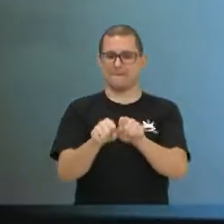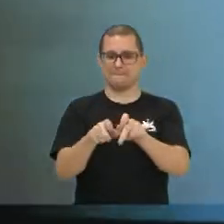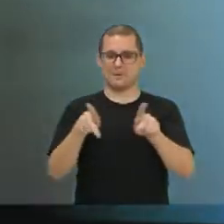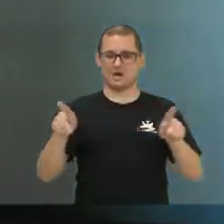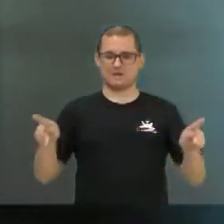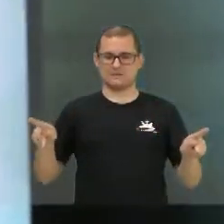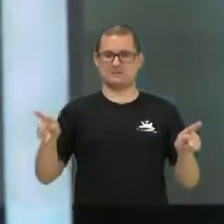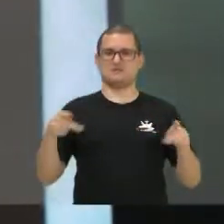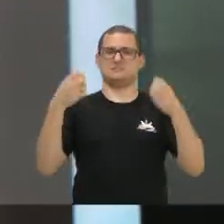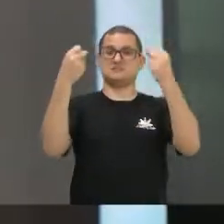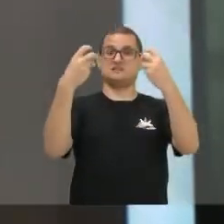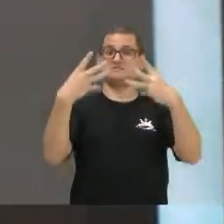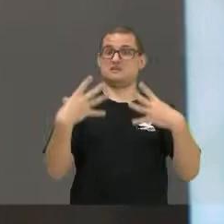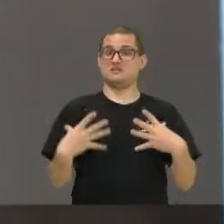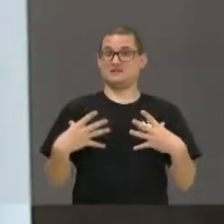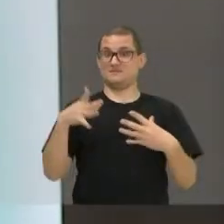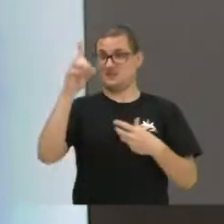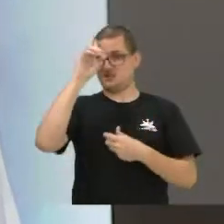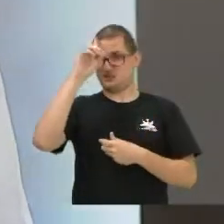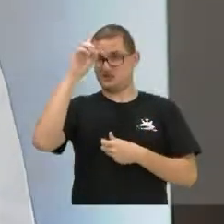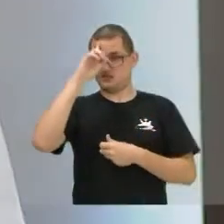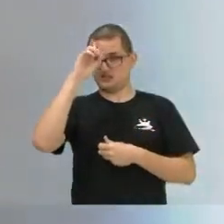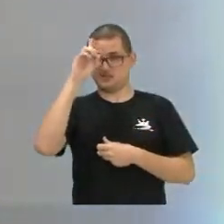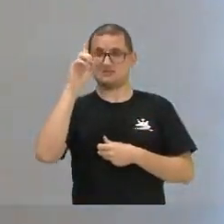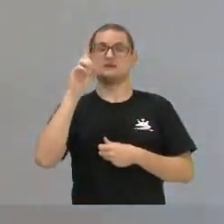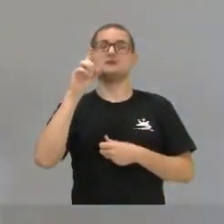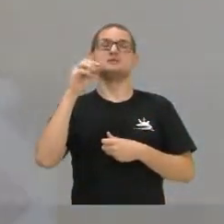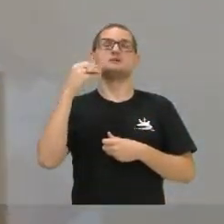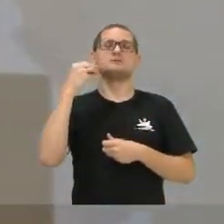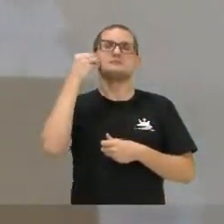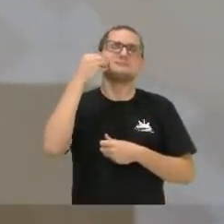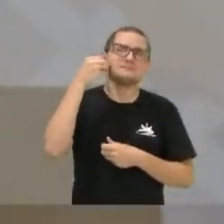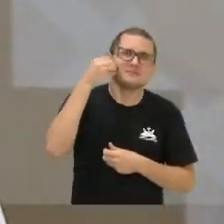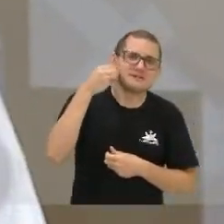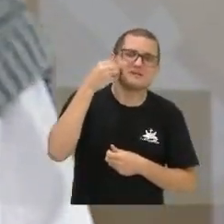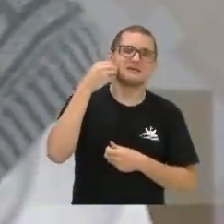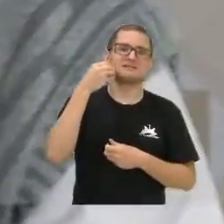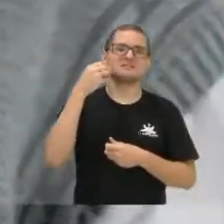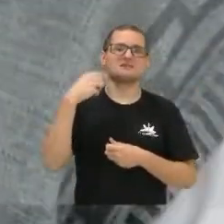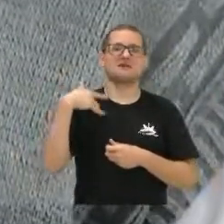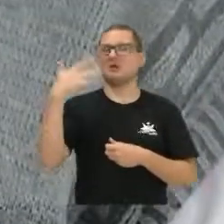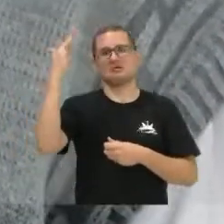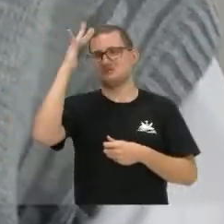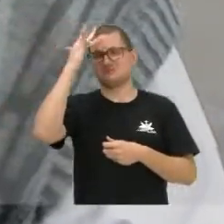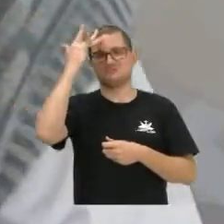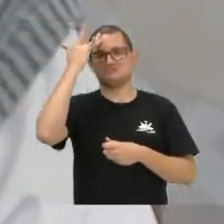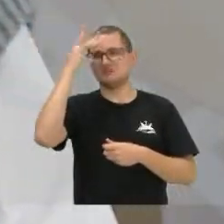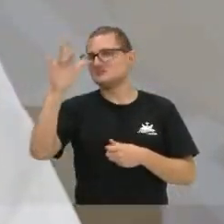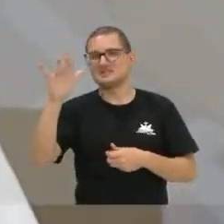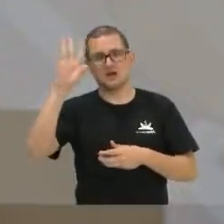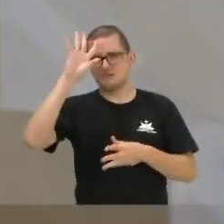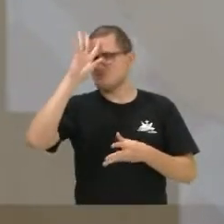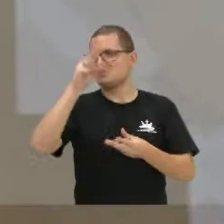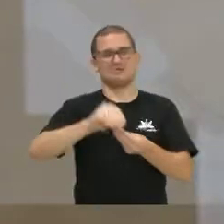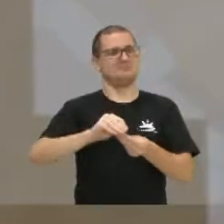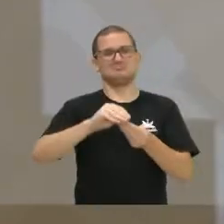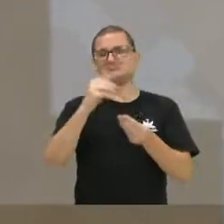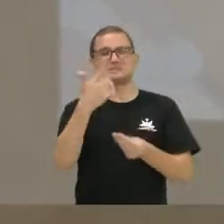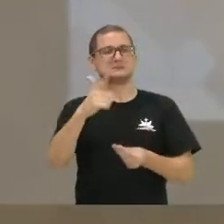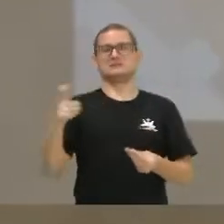dias de provação de incompreensão a